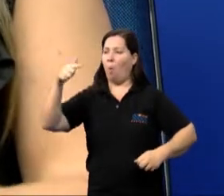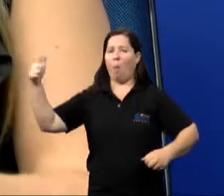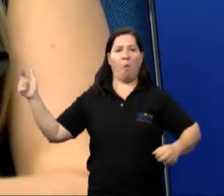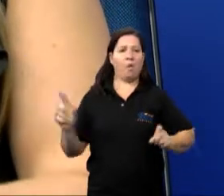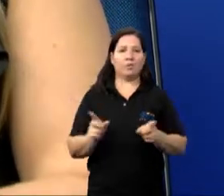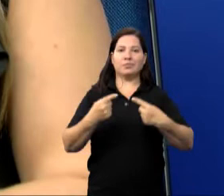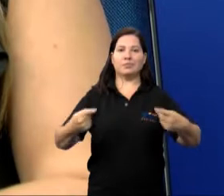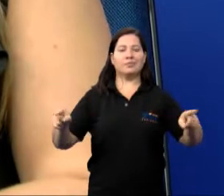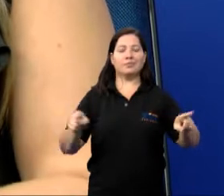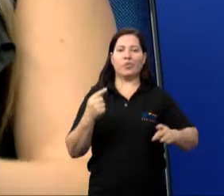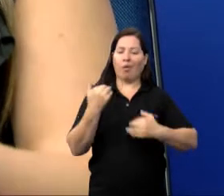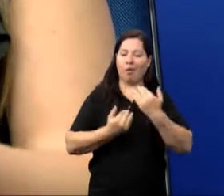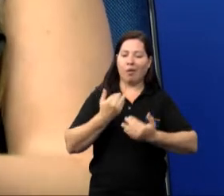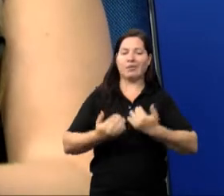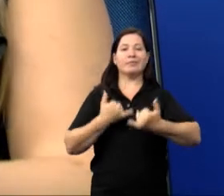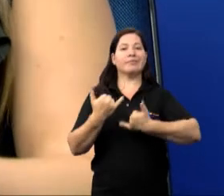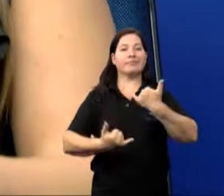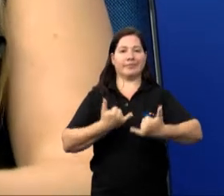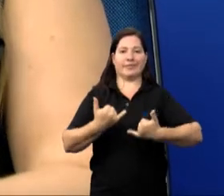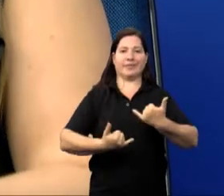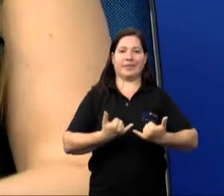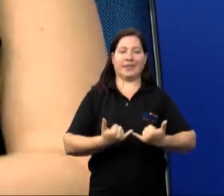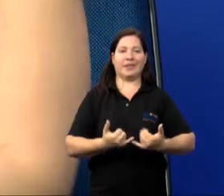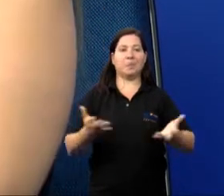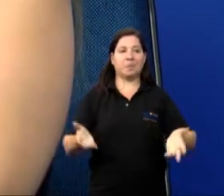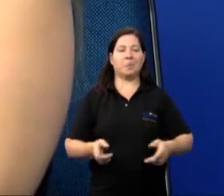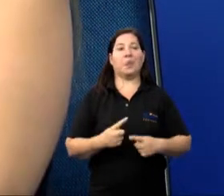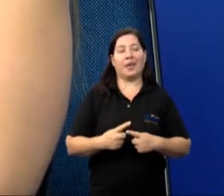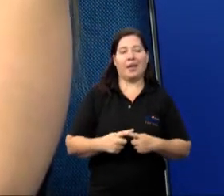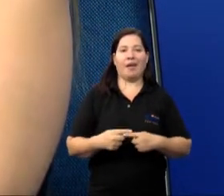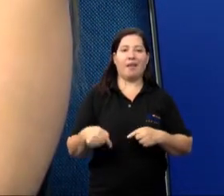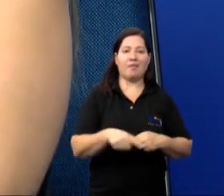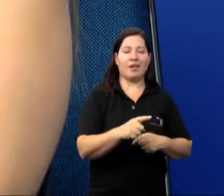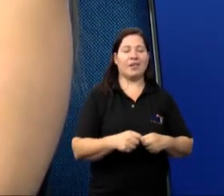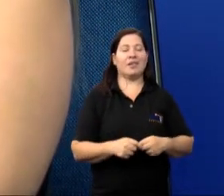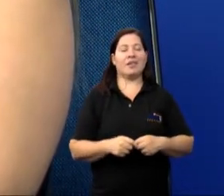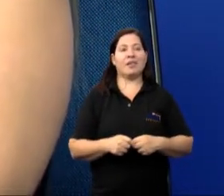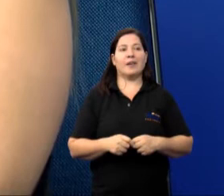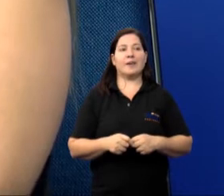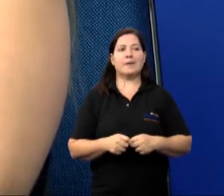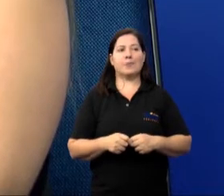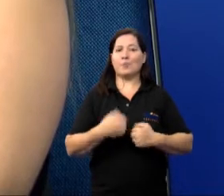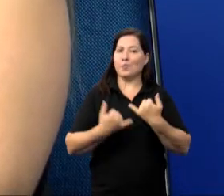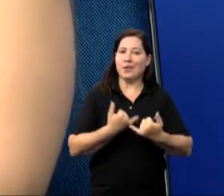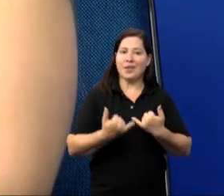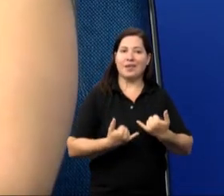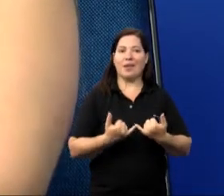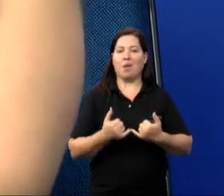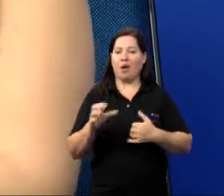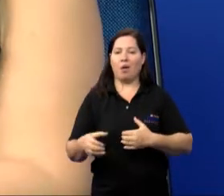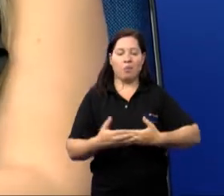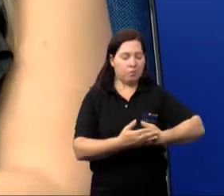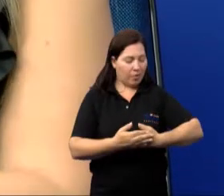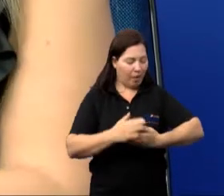daquilo e reproduzindo a brincadeira. Porque quando elas vão brincar, elas pegam a boneca e batem no bumbum do bebê. O que ela está fazendo? Ela está